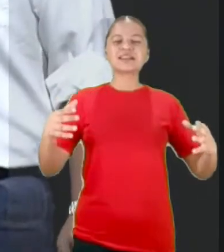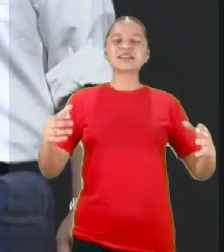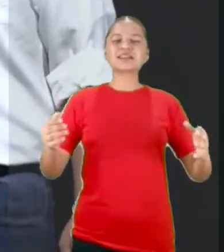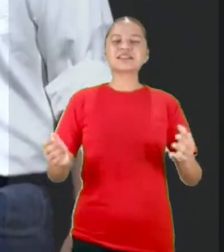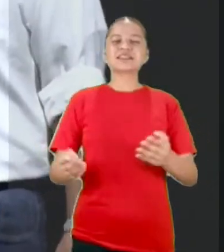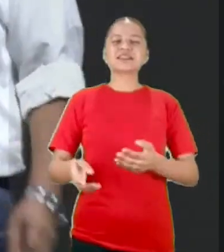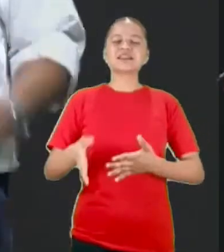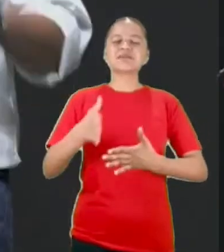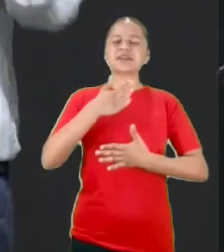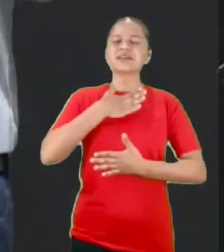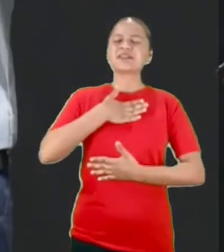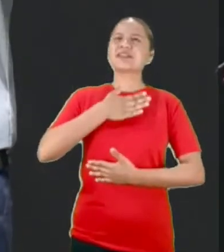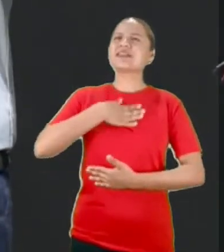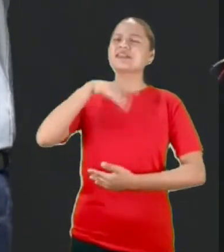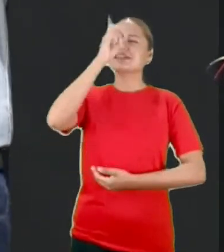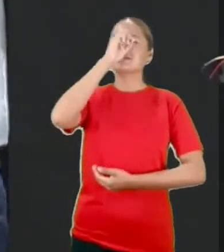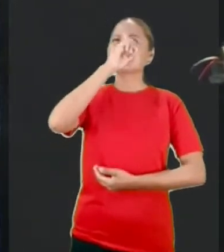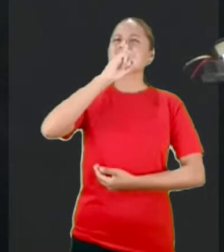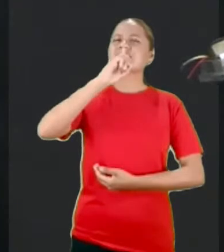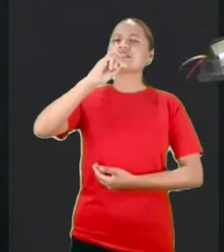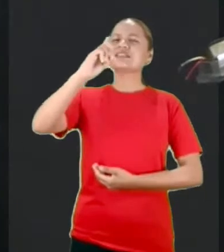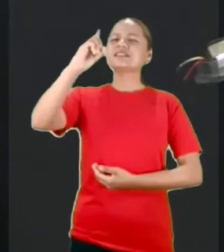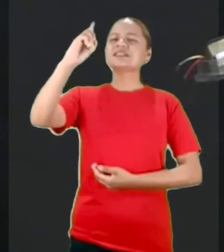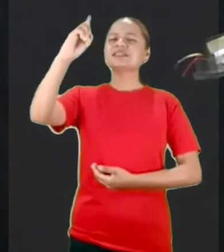Diga do fundo do seu coração para Ele.